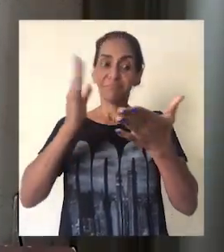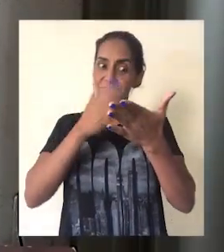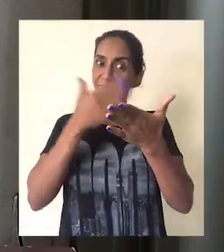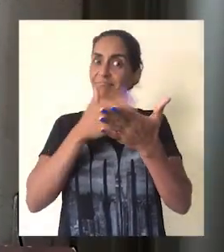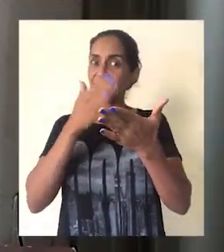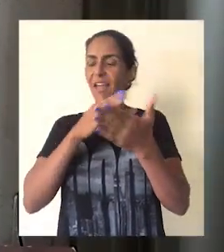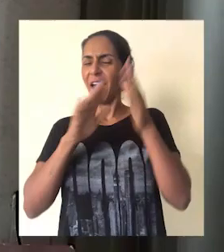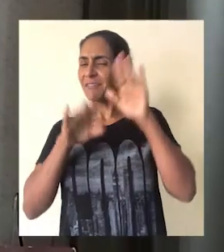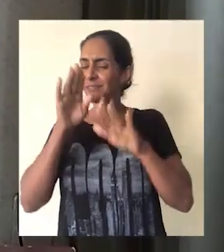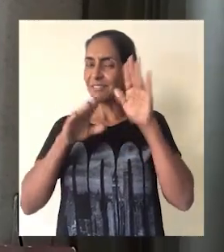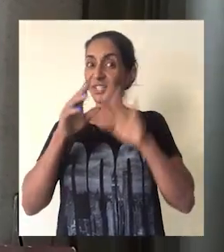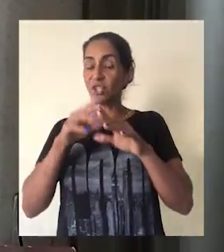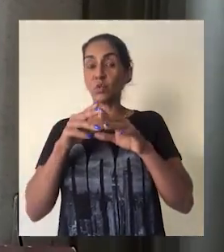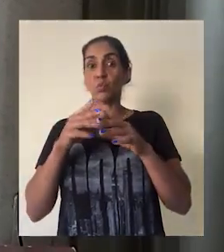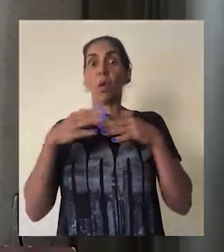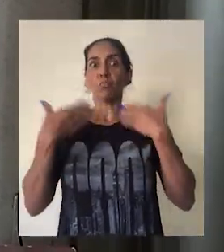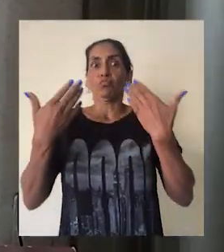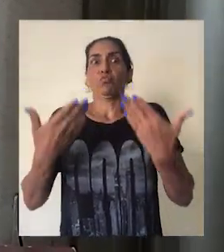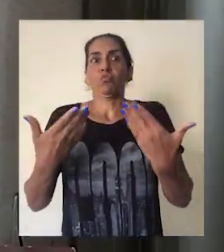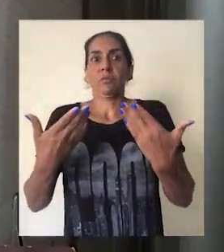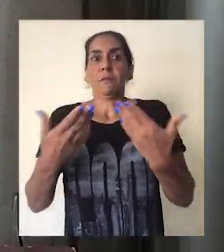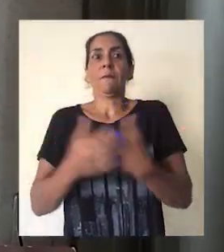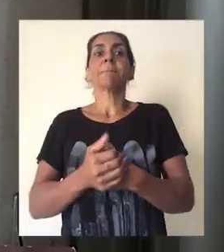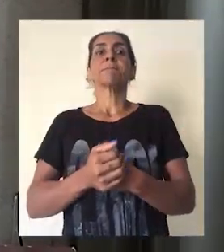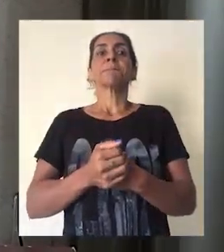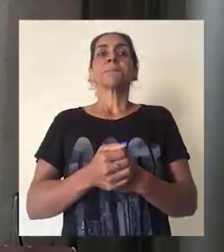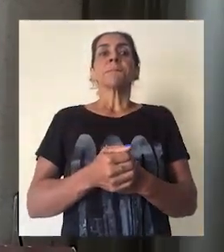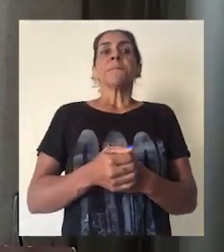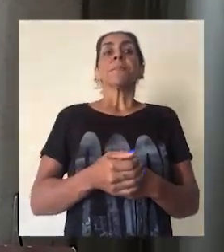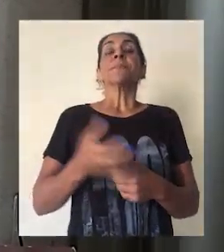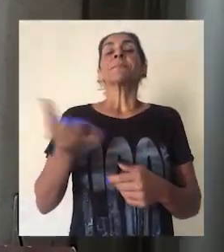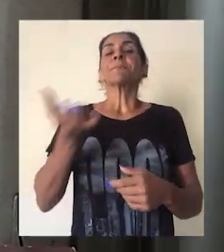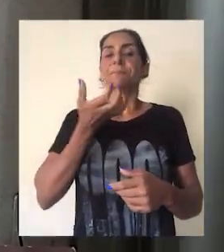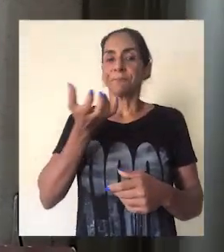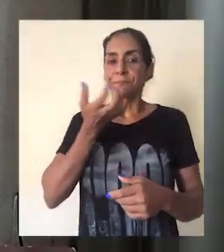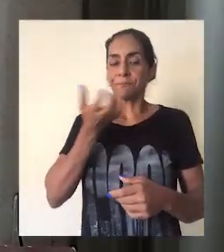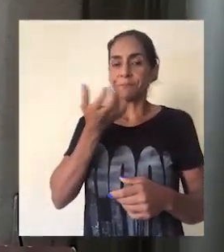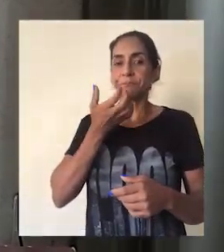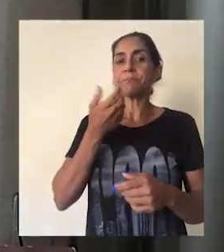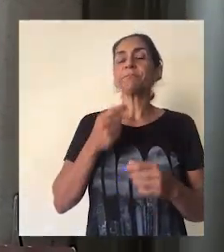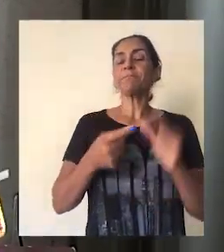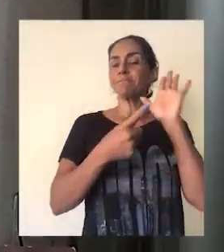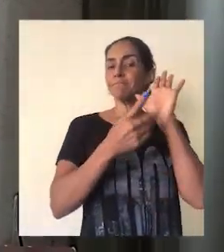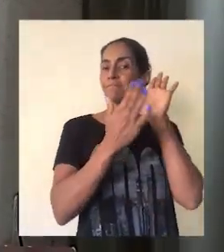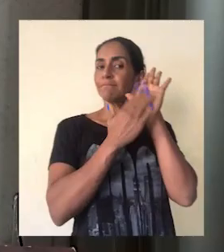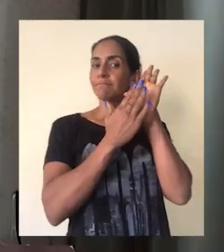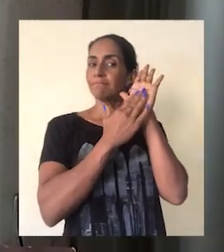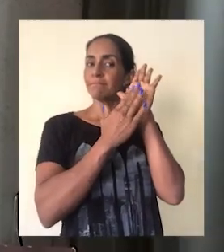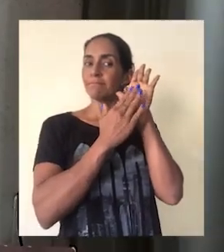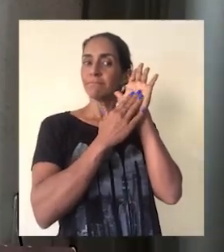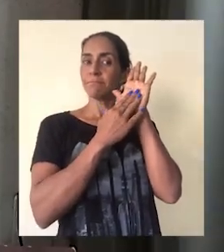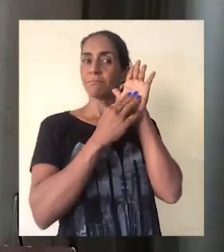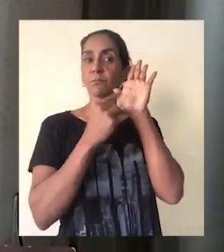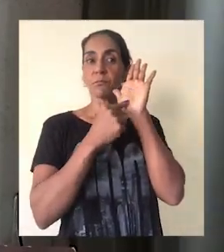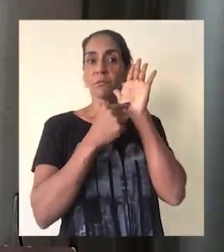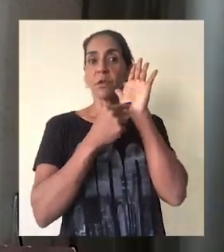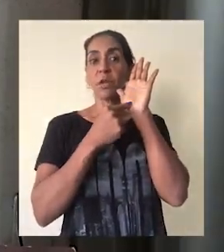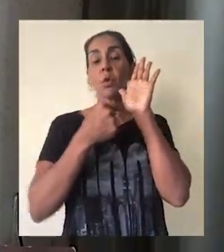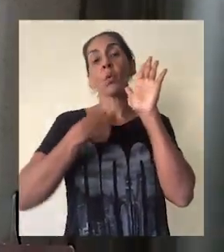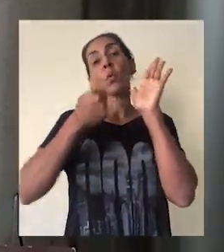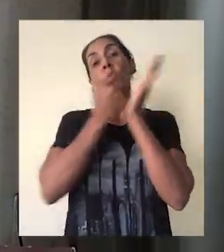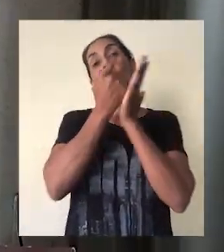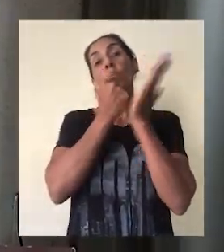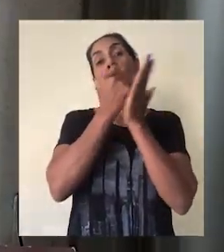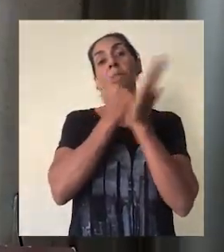na edição. Eu espero que a câmera consiga gravar direitinho os detalhes que eu vou mostrar pra vocês. Essa edição eu adquiri na